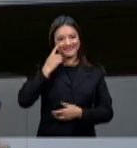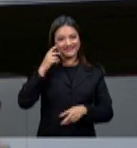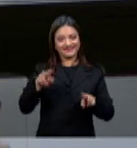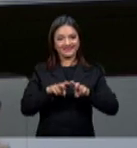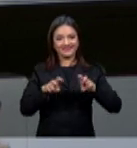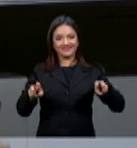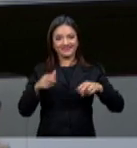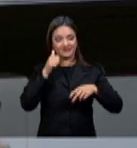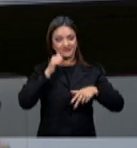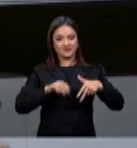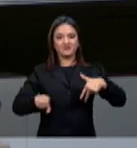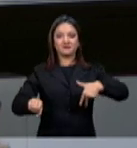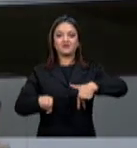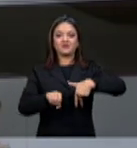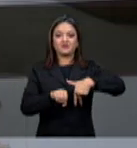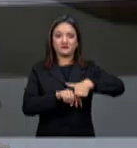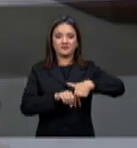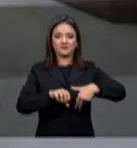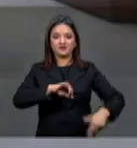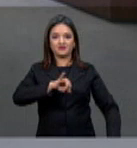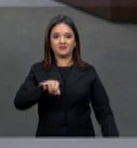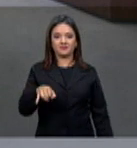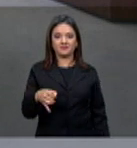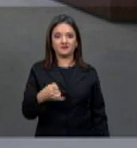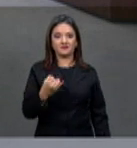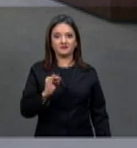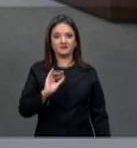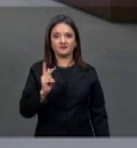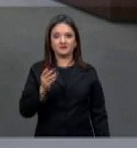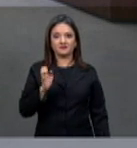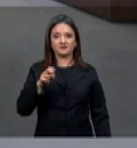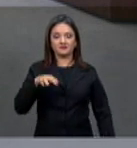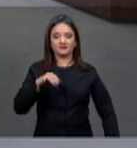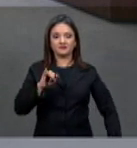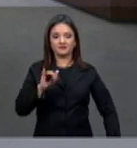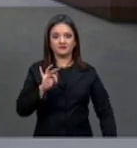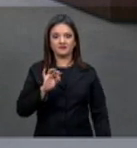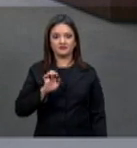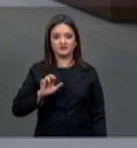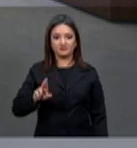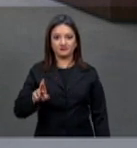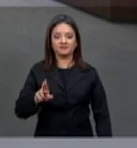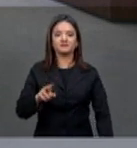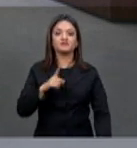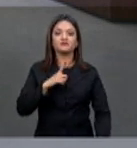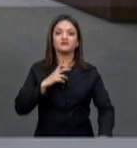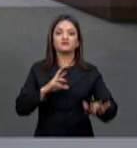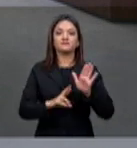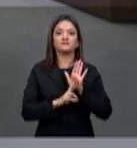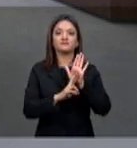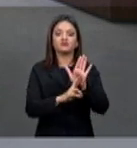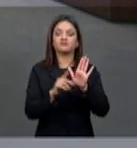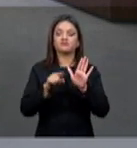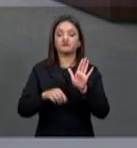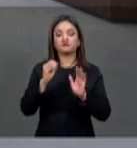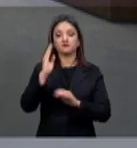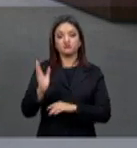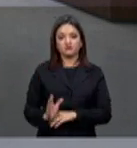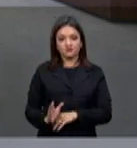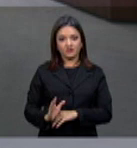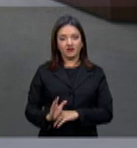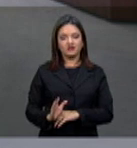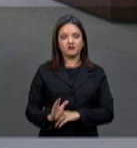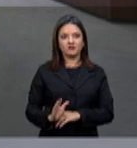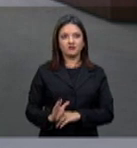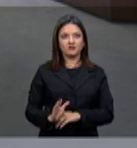embaixadora Jennifer May, que representa no nosso país o Canadá. O Canadá eu considero